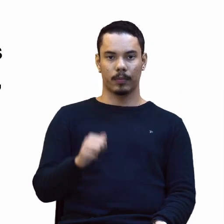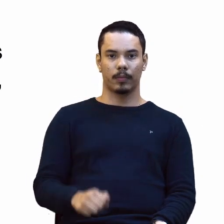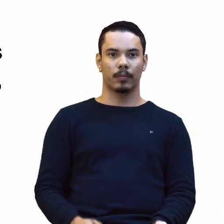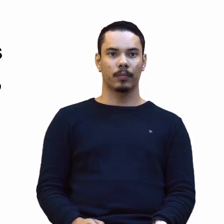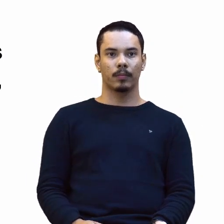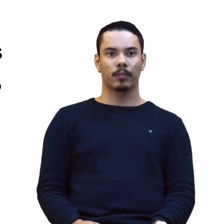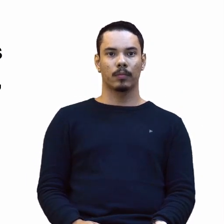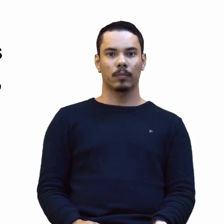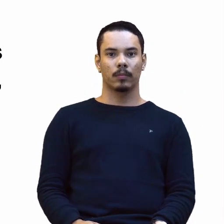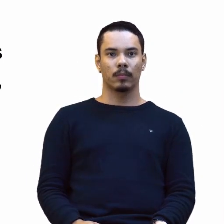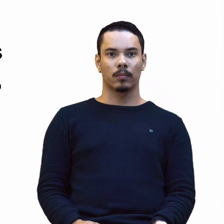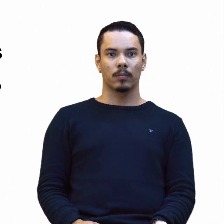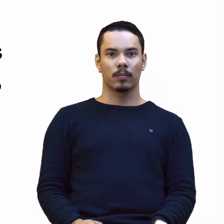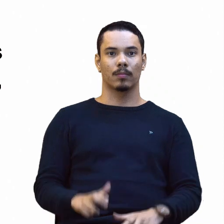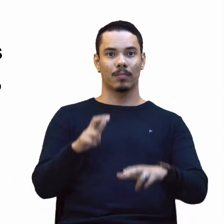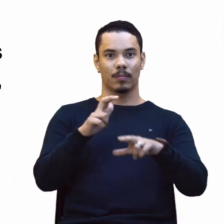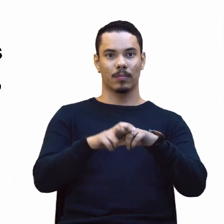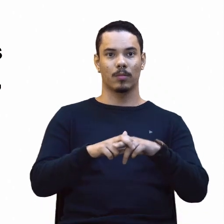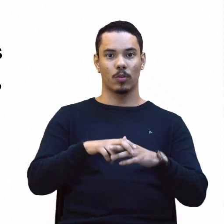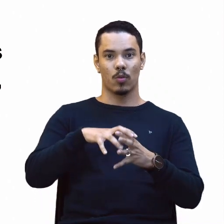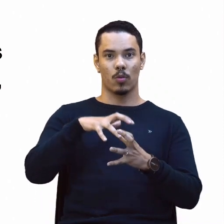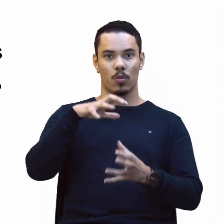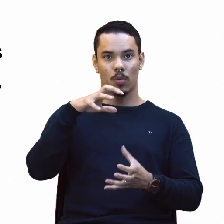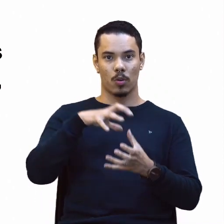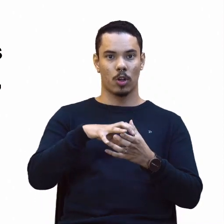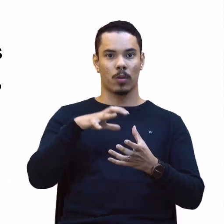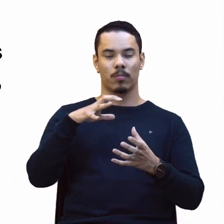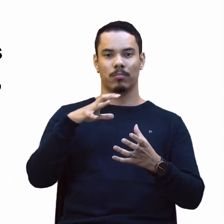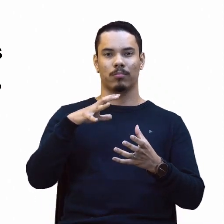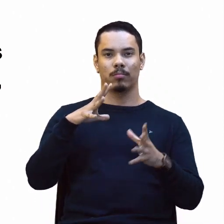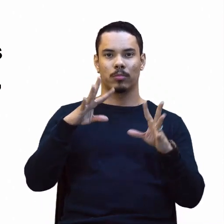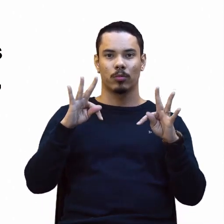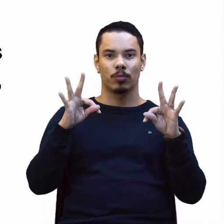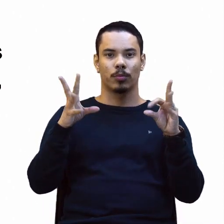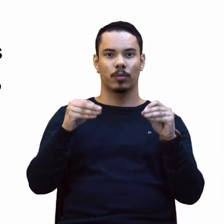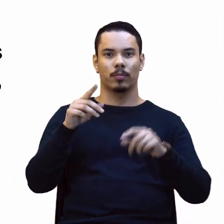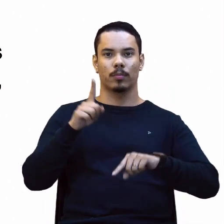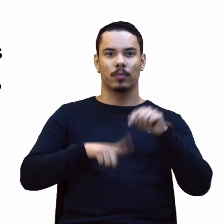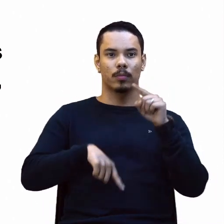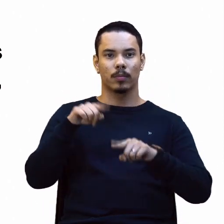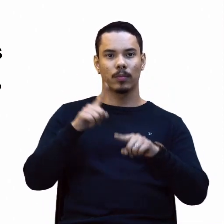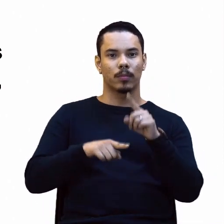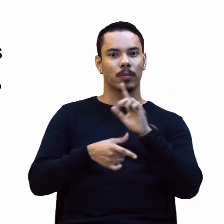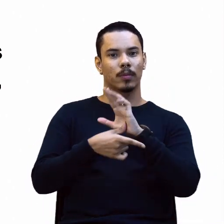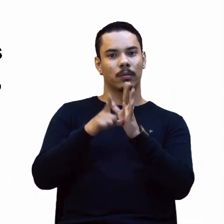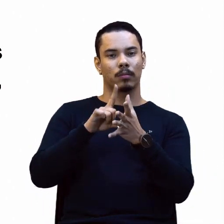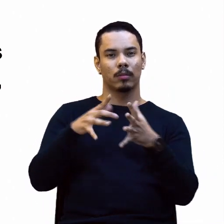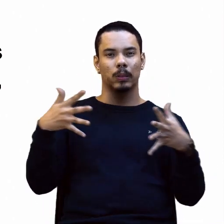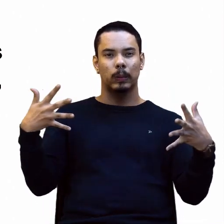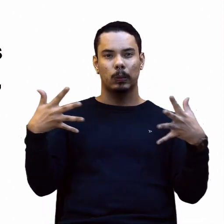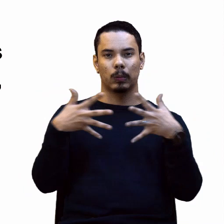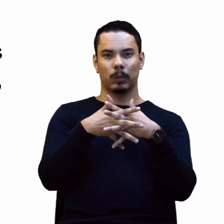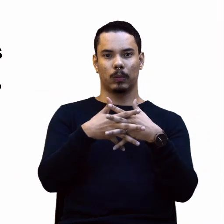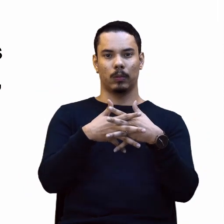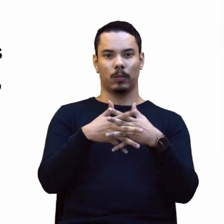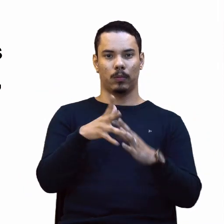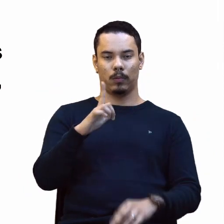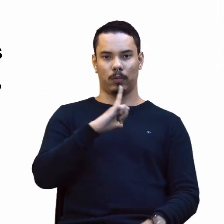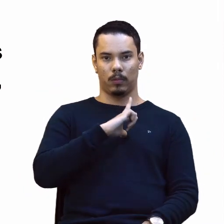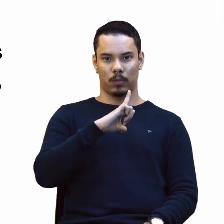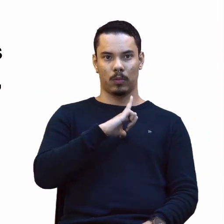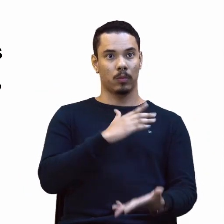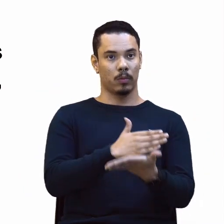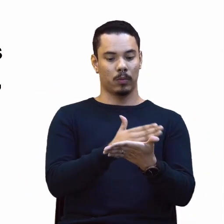Sobre o imenso corpo fértil, né, da Terra, da Gaia, os elementos antes em confusão, as sementes, começaram a